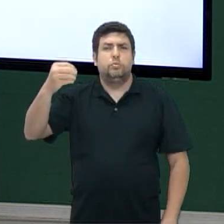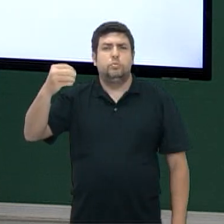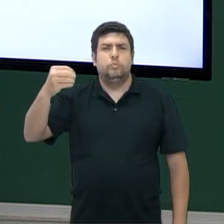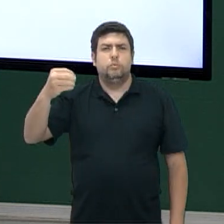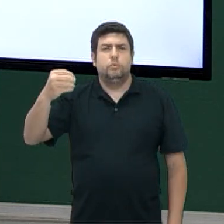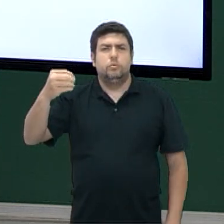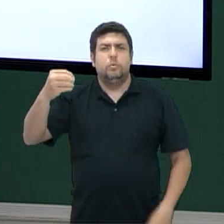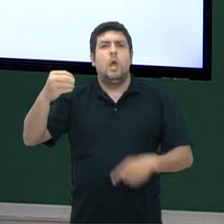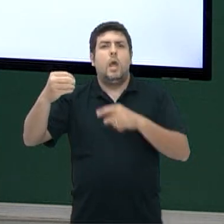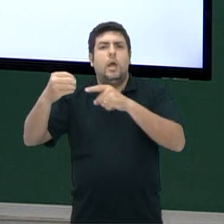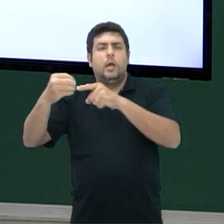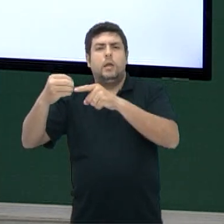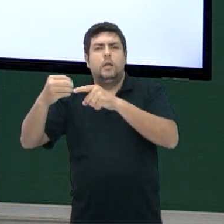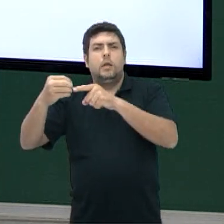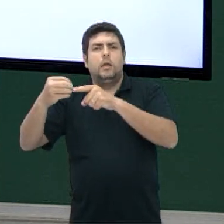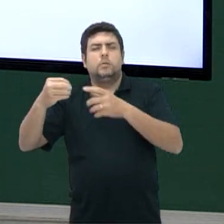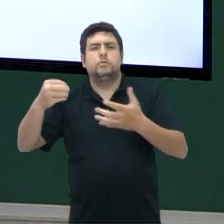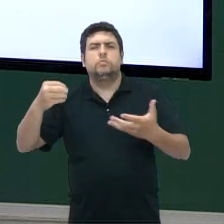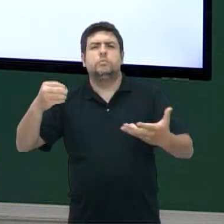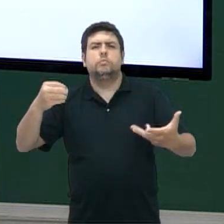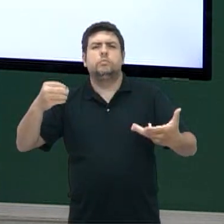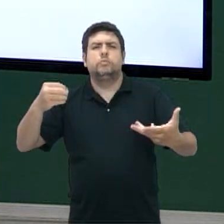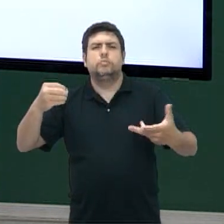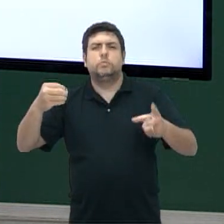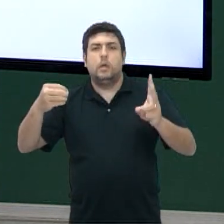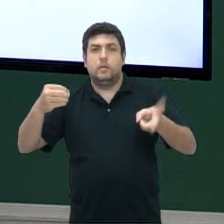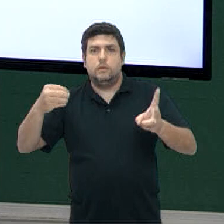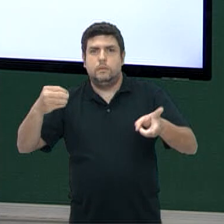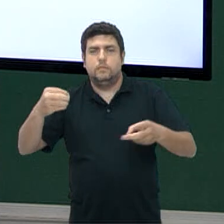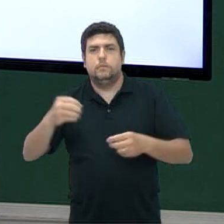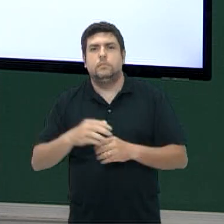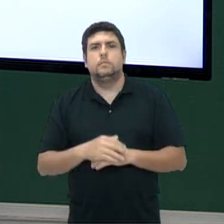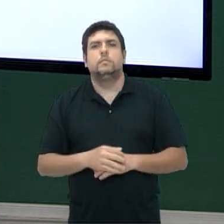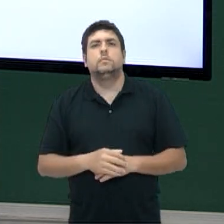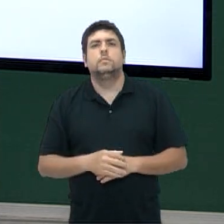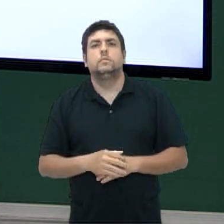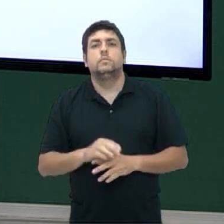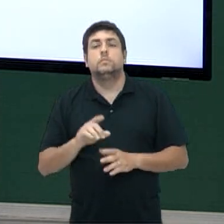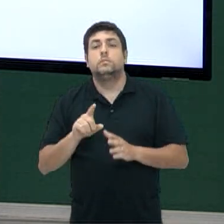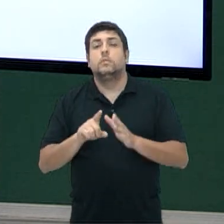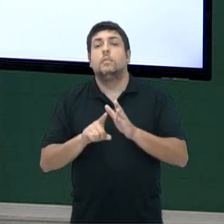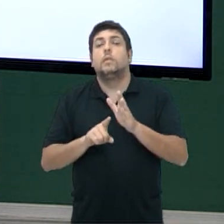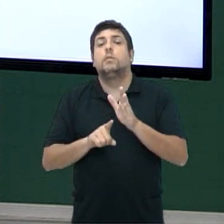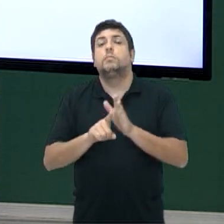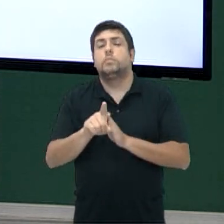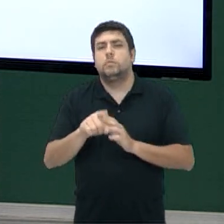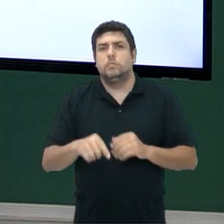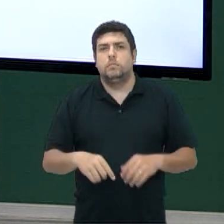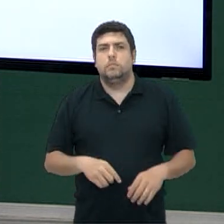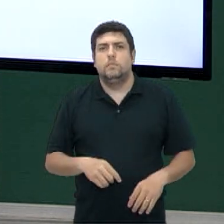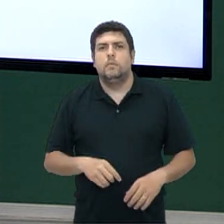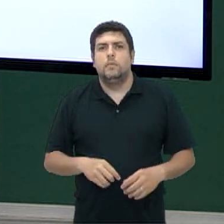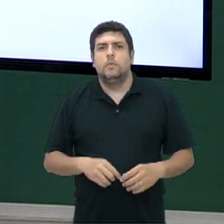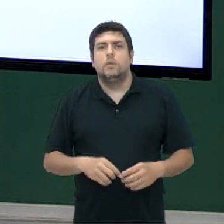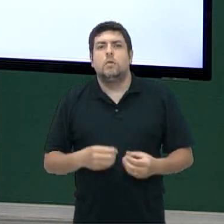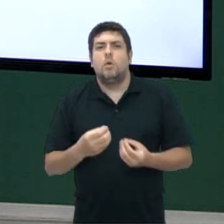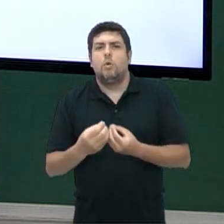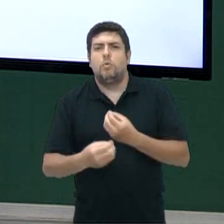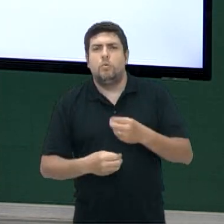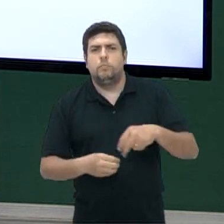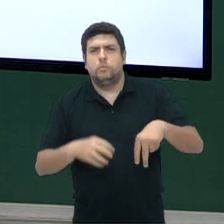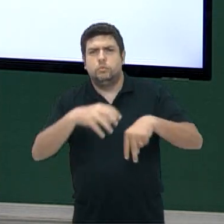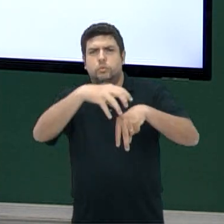movimento com velocidade constante, certo? E a pergunta é, podemos afirmar que a força total atuando sobre